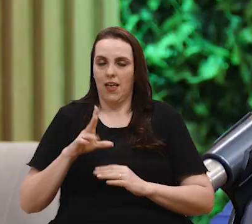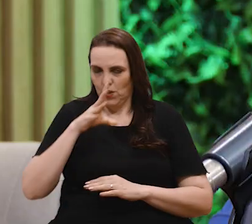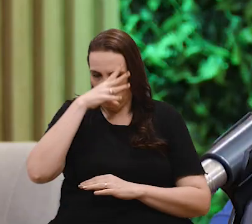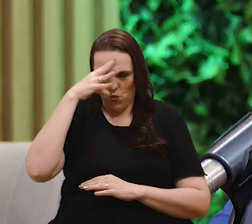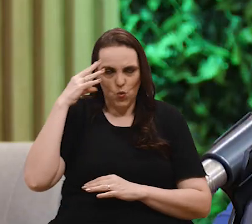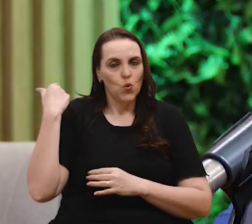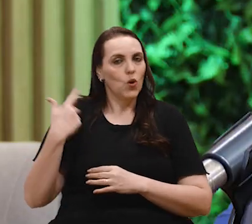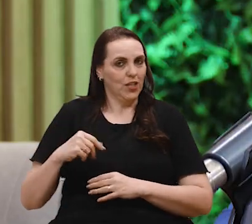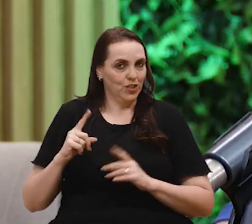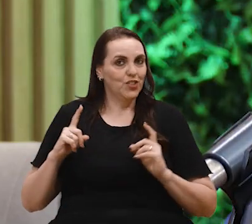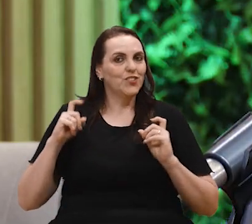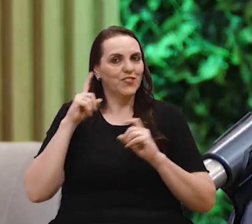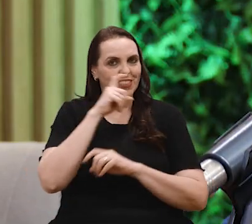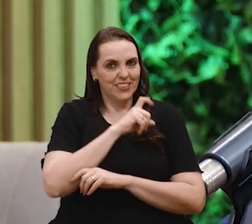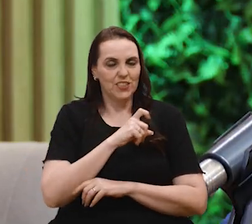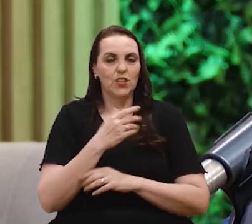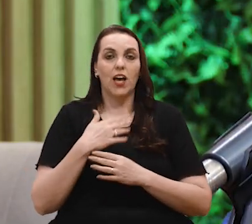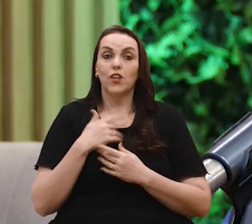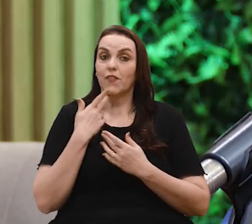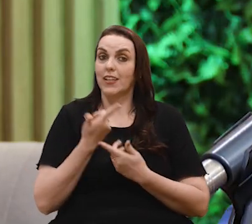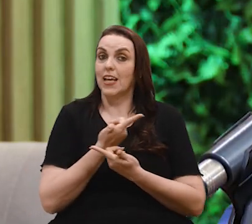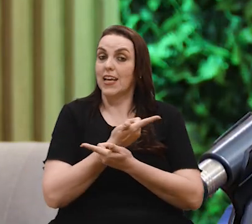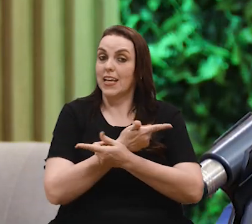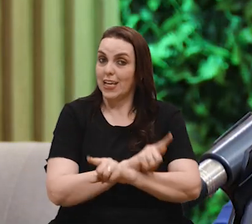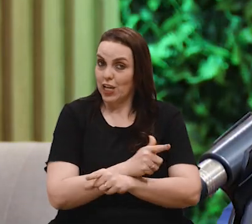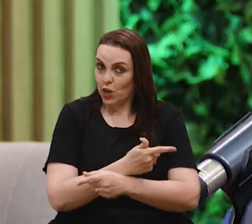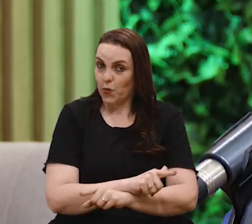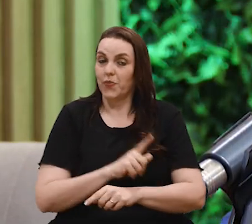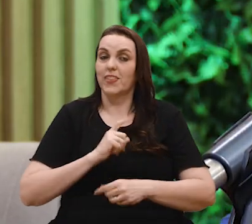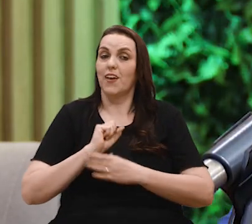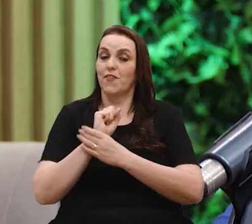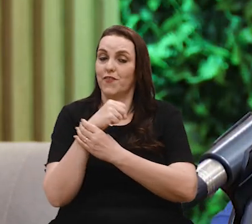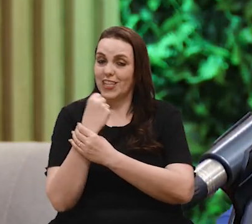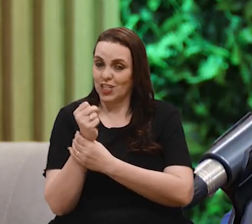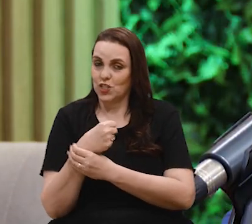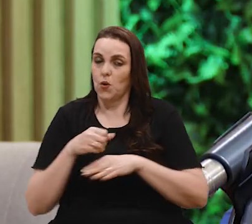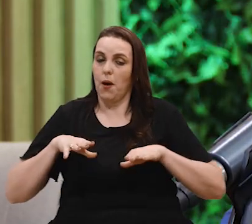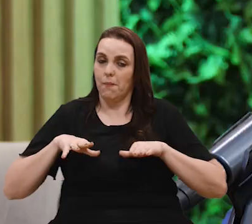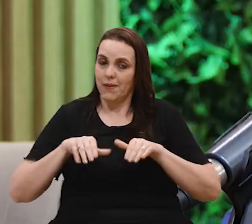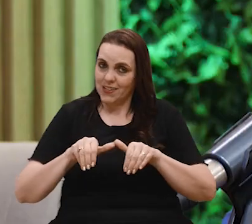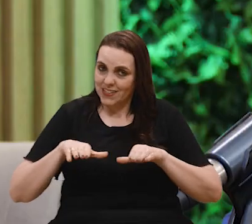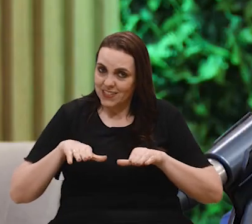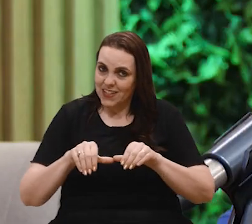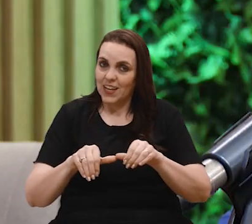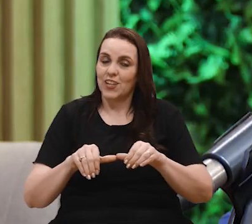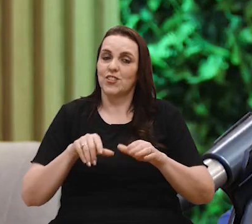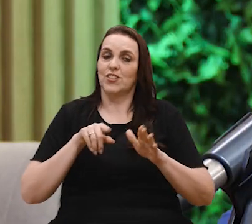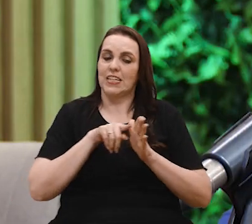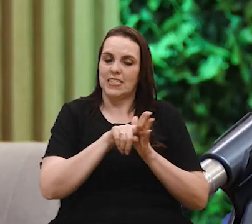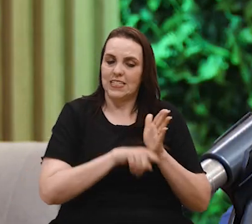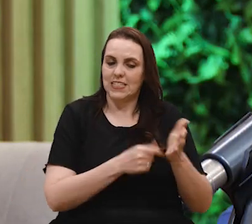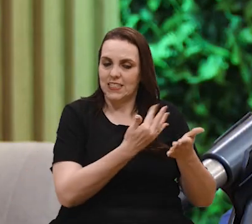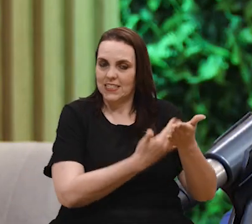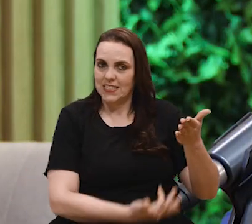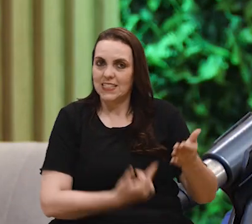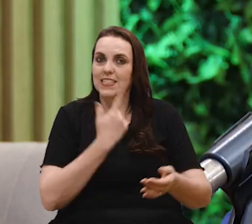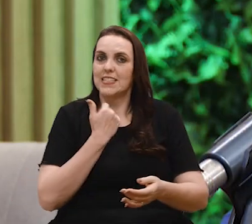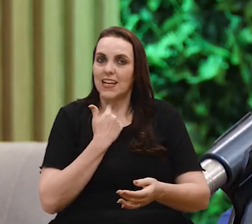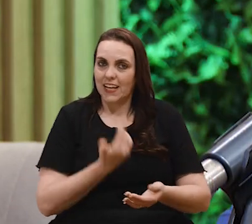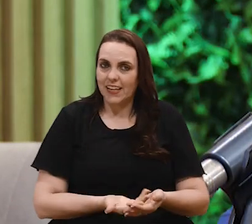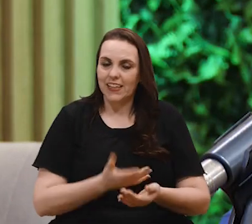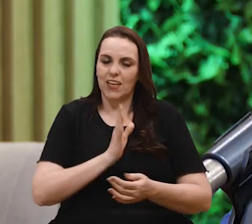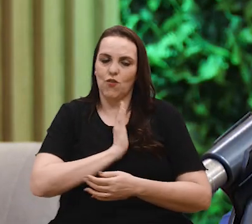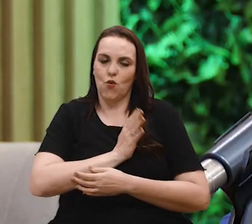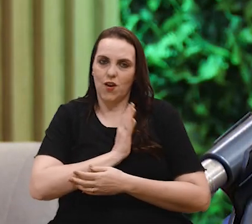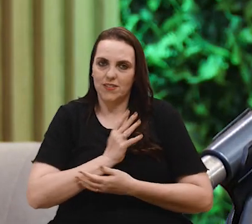estou mencionando os dias que eu tenho quiropraxia, fisioterapia, massoterapia, um exame de sangue ou um